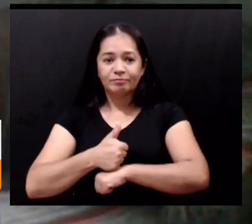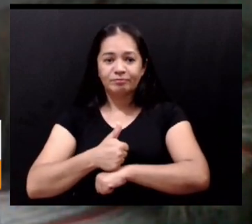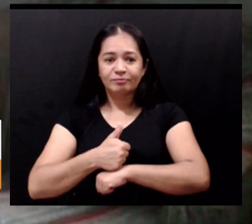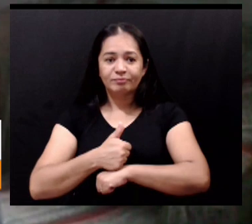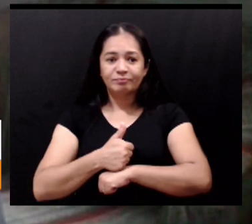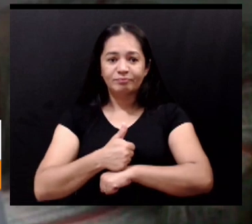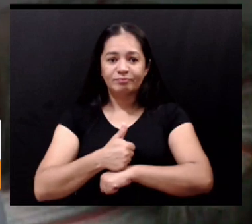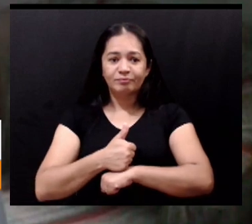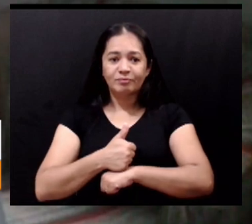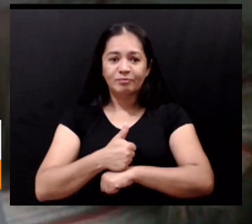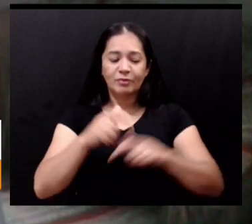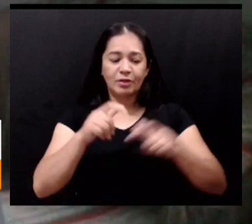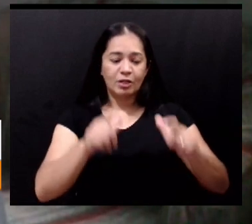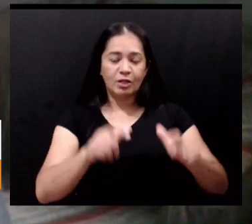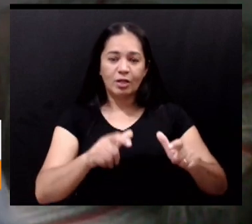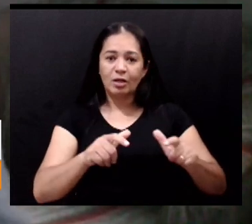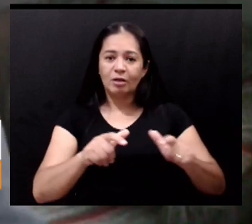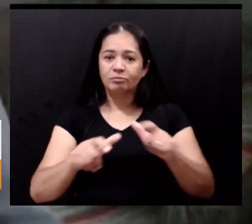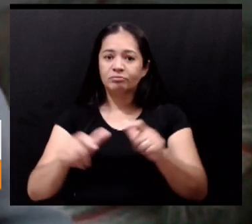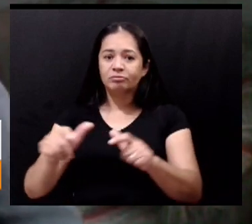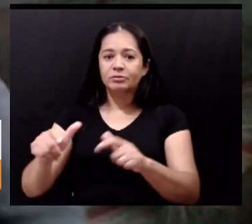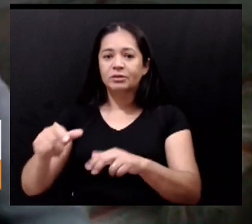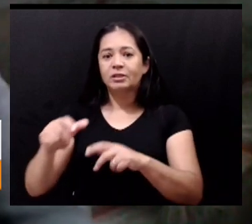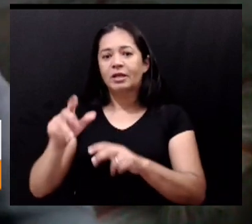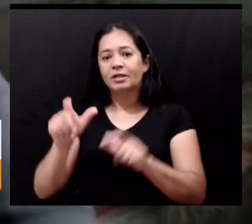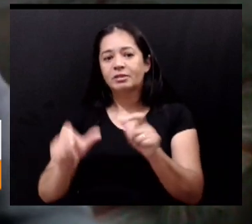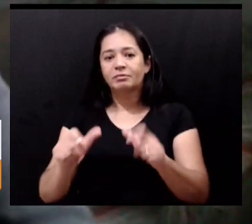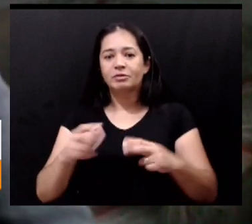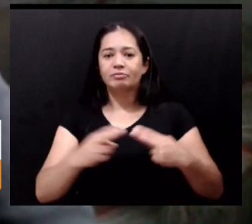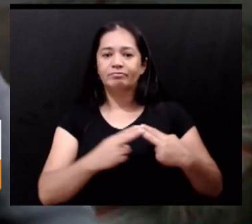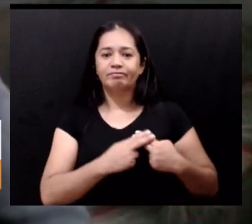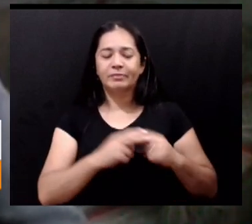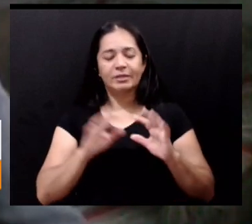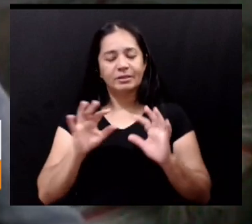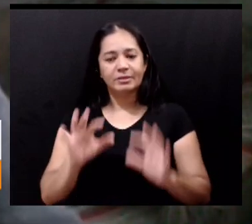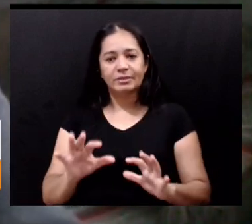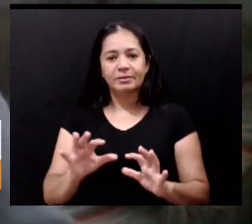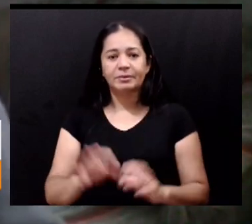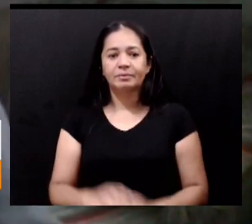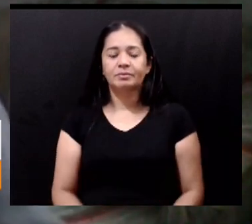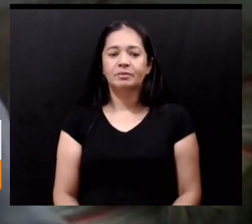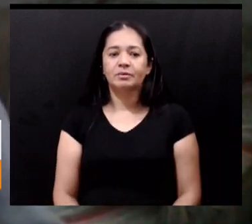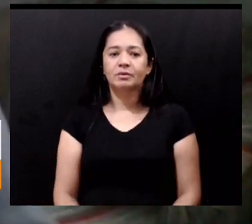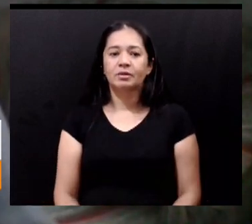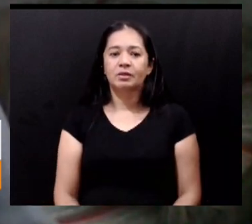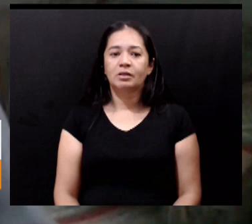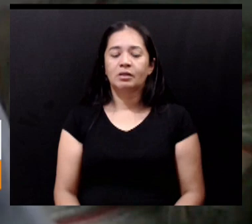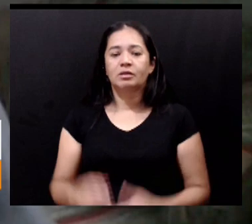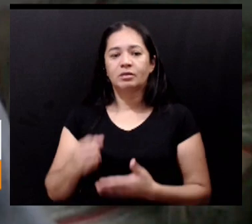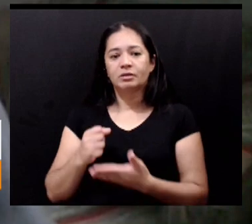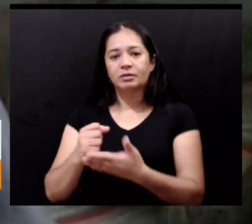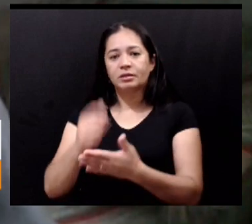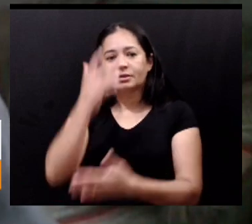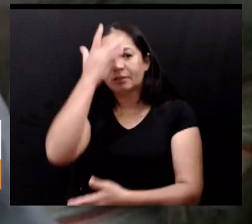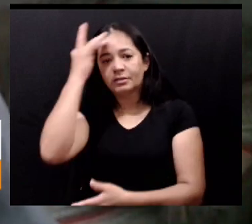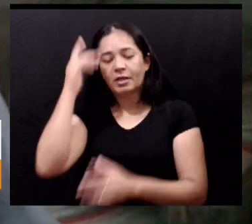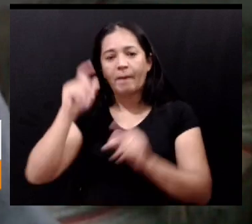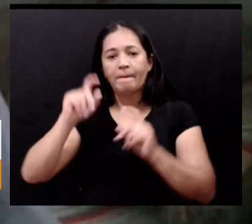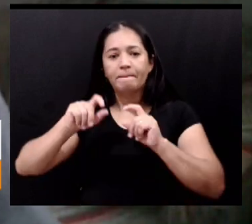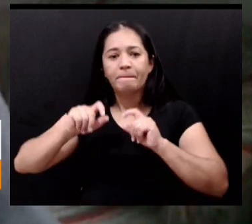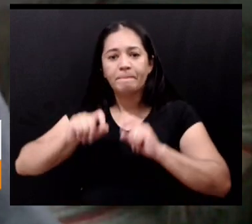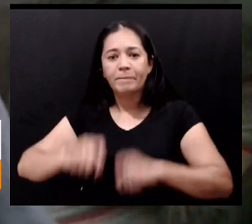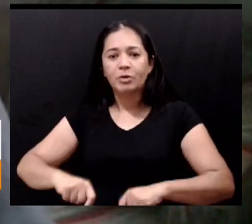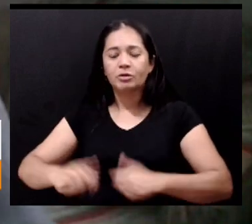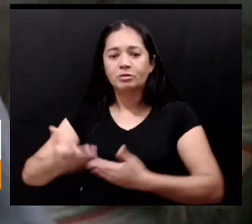luto, é exatamente isso. Trazer essa possibilidade de vivência.